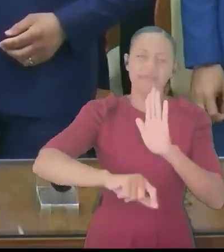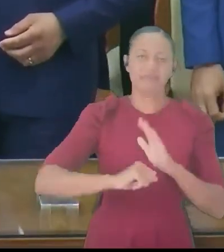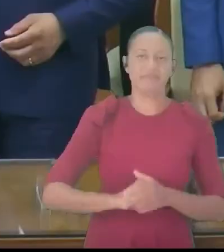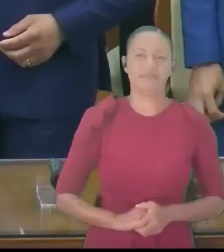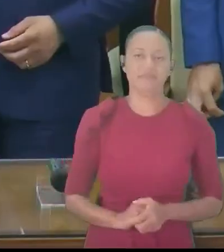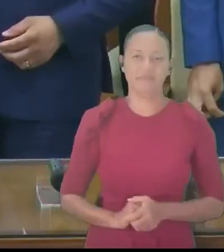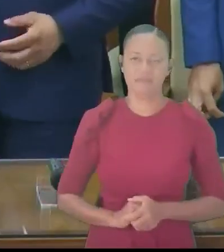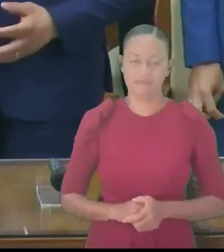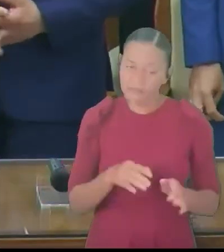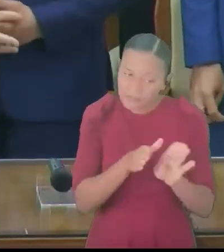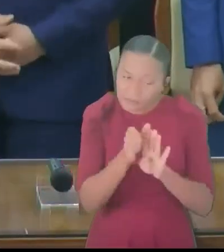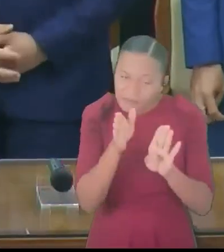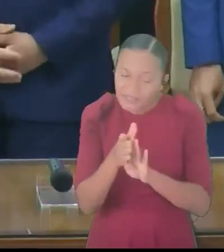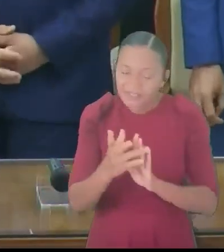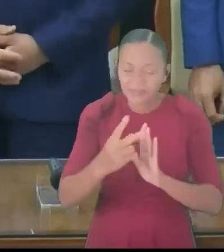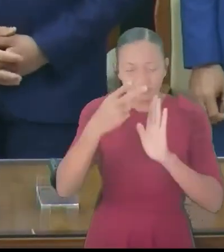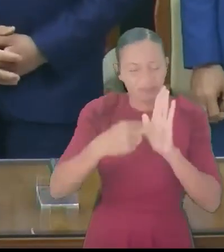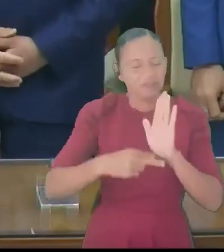hoje. Aconselho a reler.